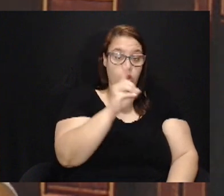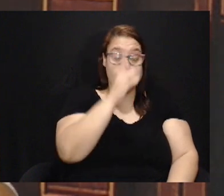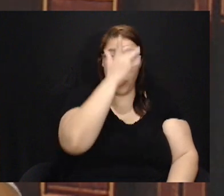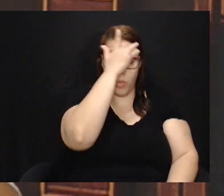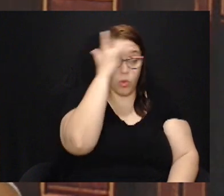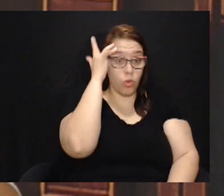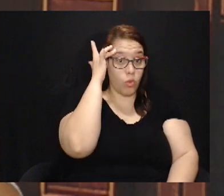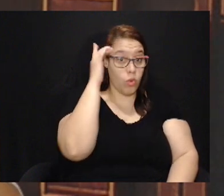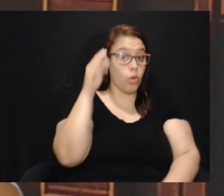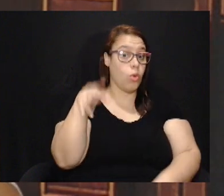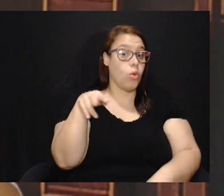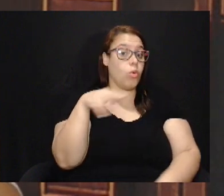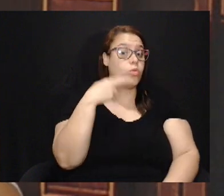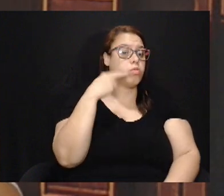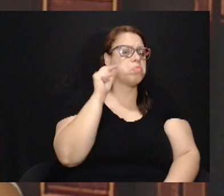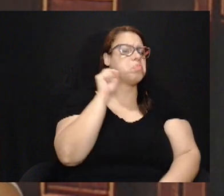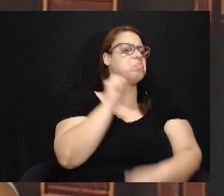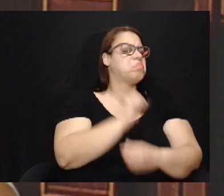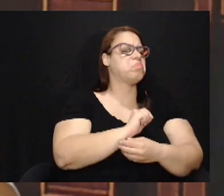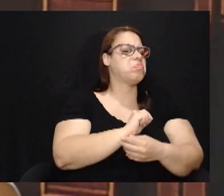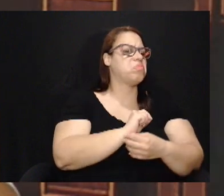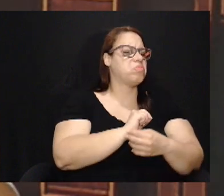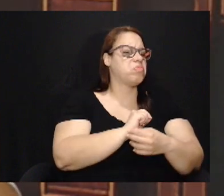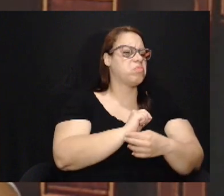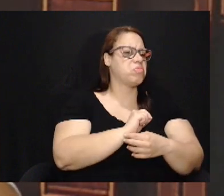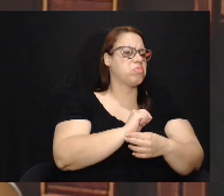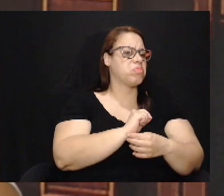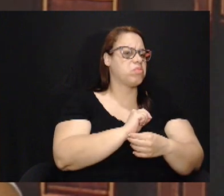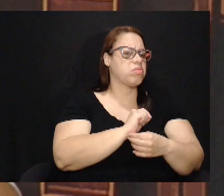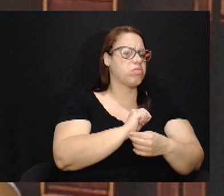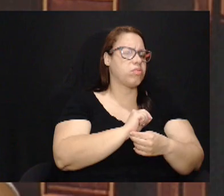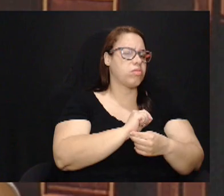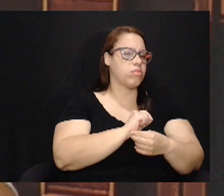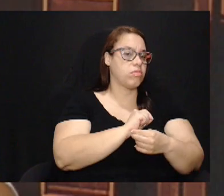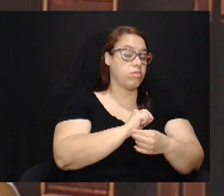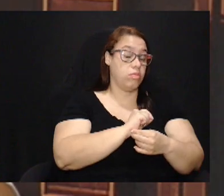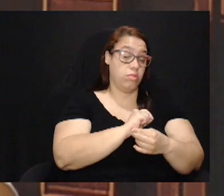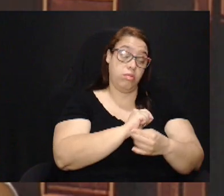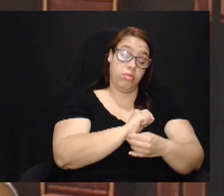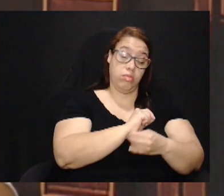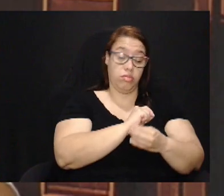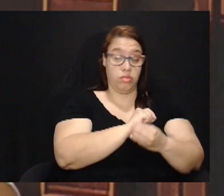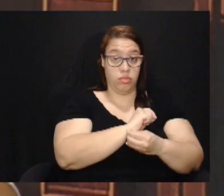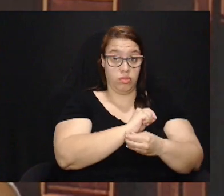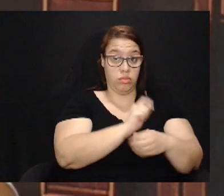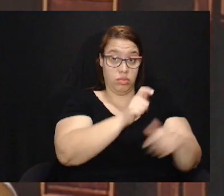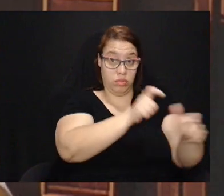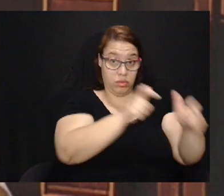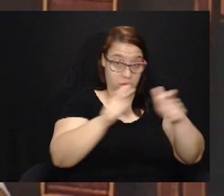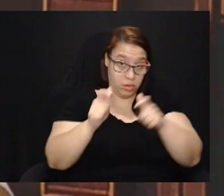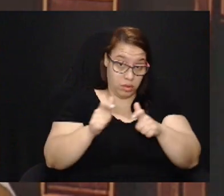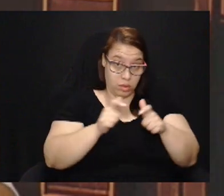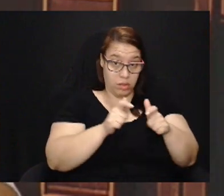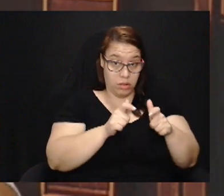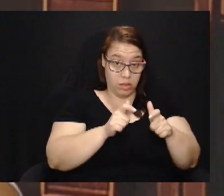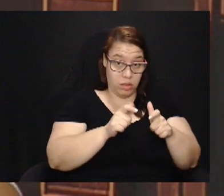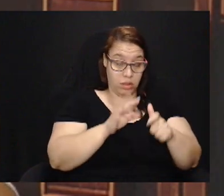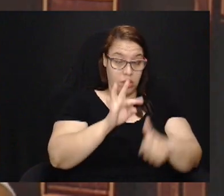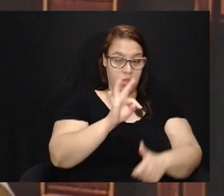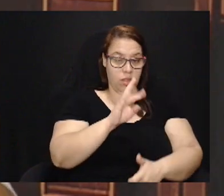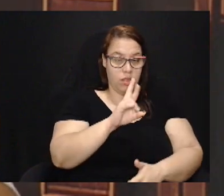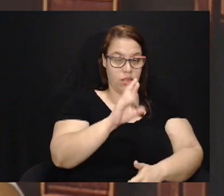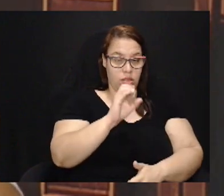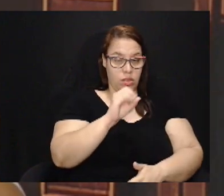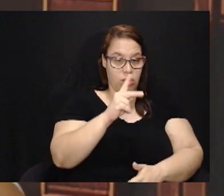traz, né? Nos traz que, apesar de estarmos em regiões tropicais de abundância, né, com relação